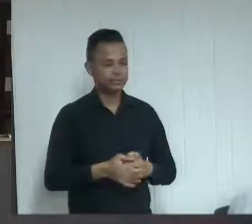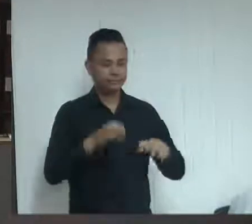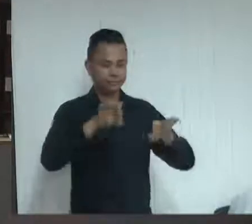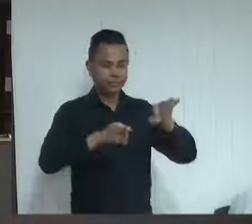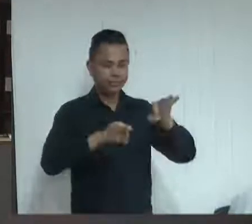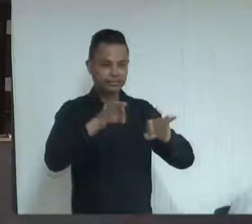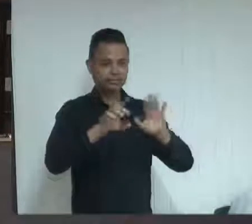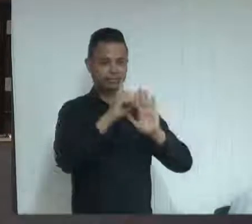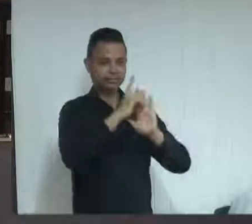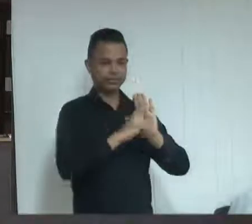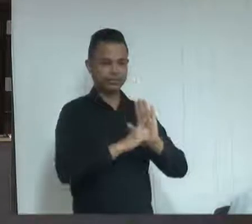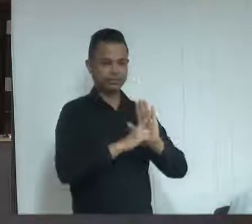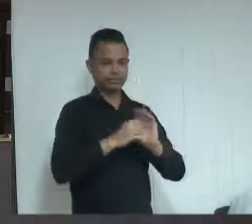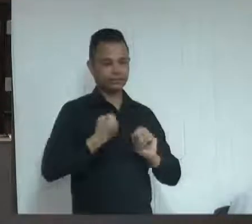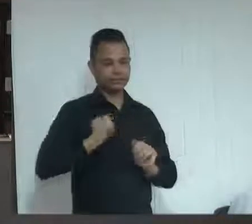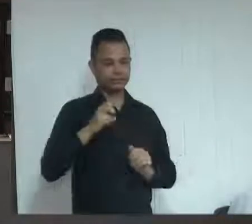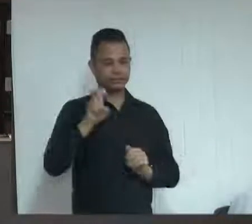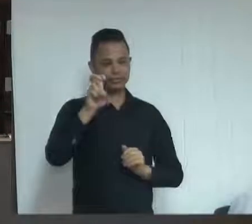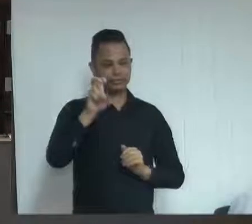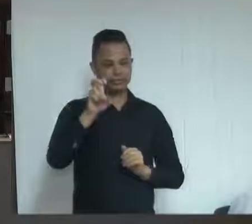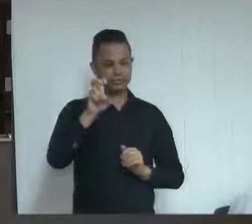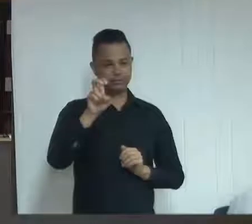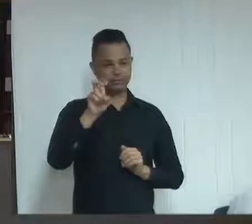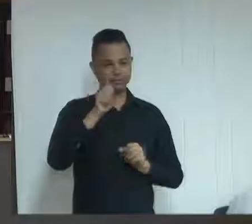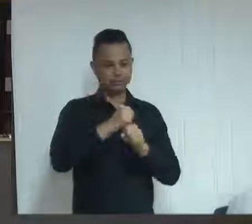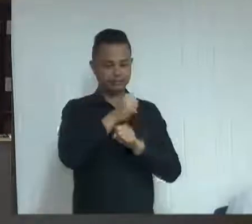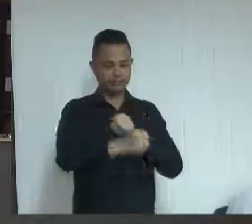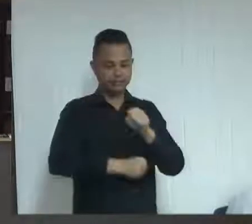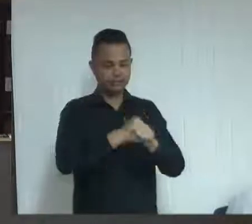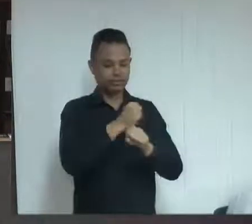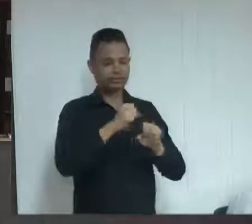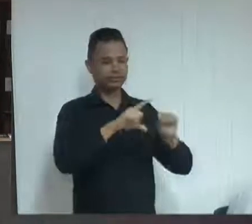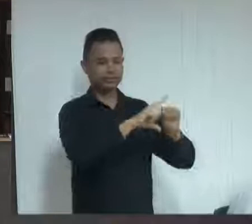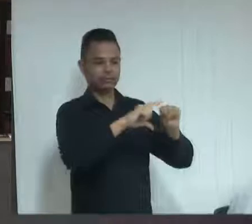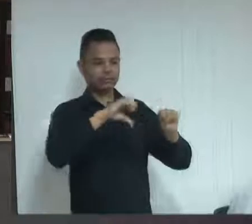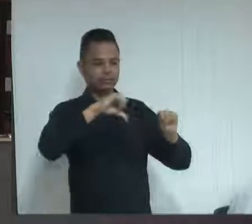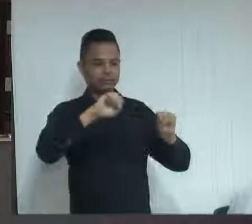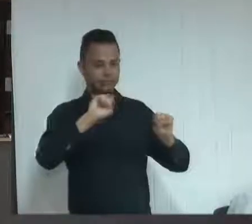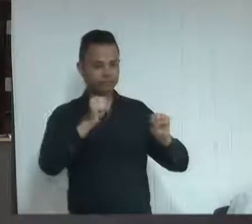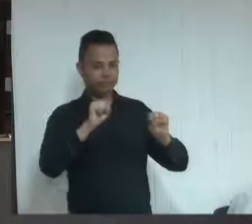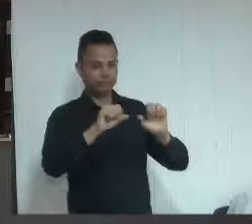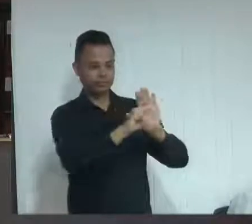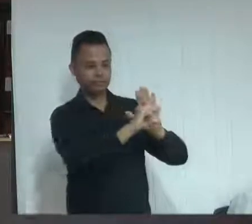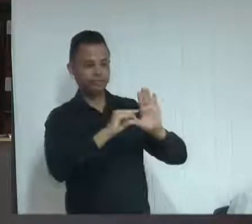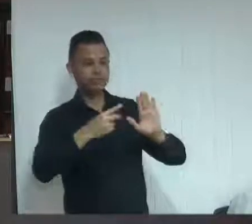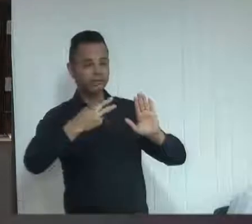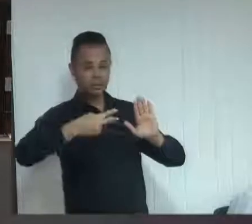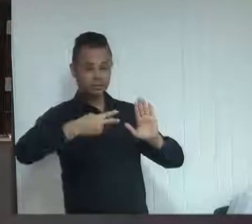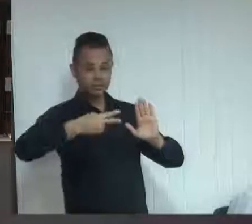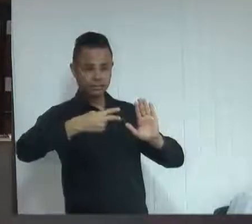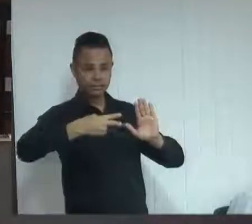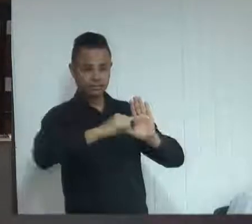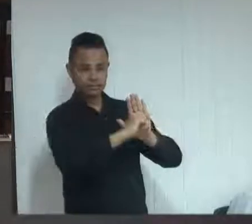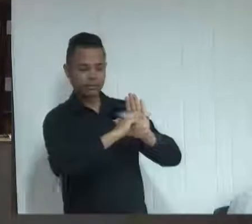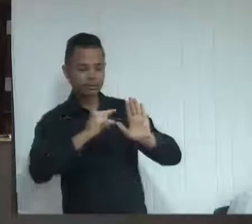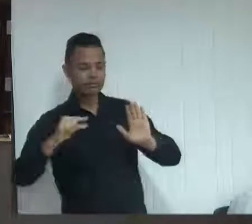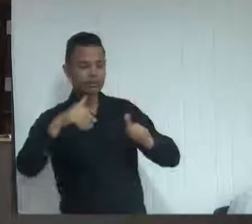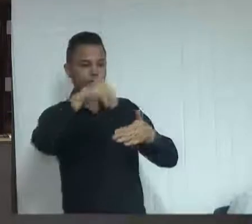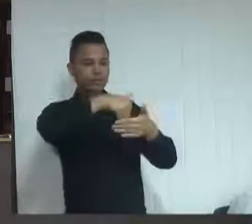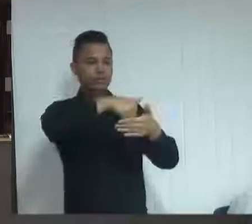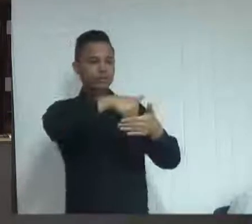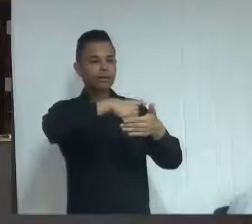Projeto de Decreto Legislativo número 5 de 2018. De acordo com o artigo 98, parágrafo 2º do Regimento Interno, está em